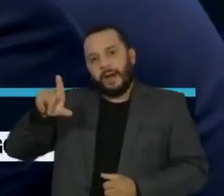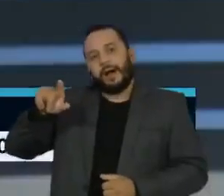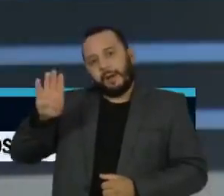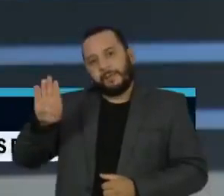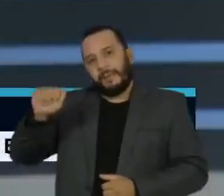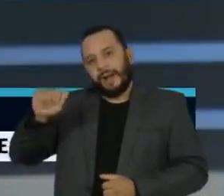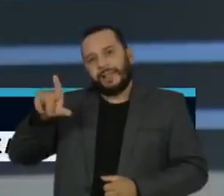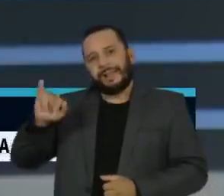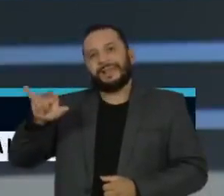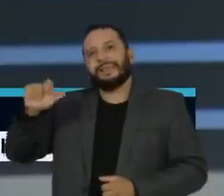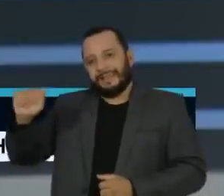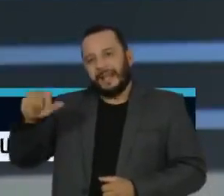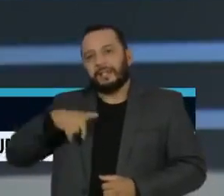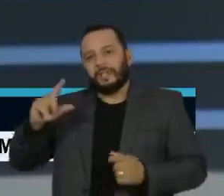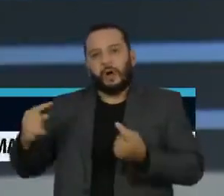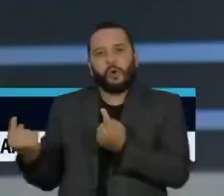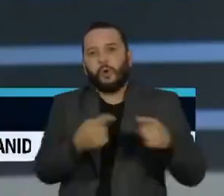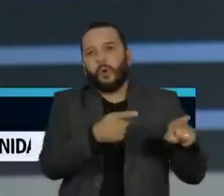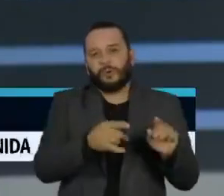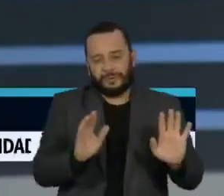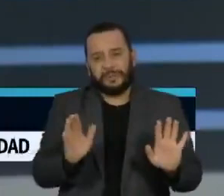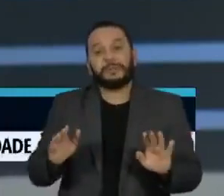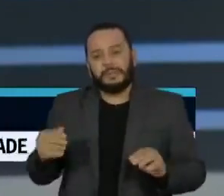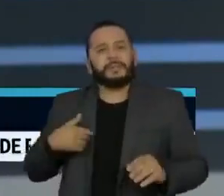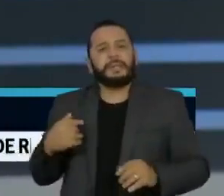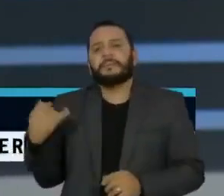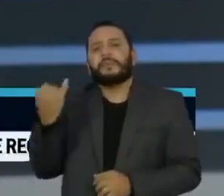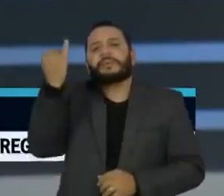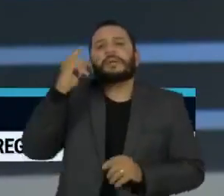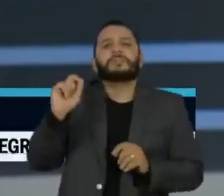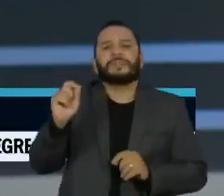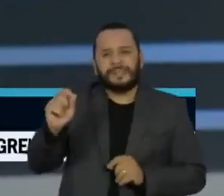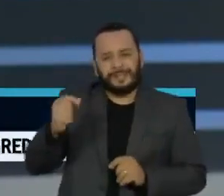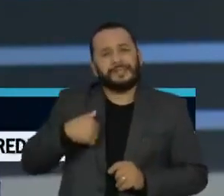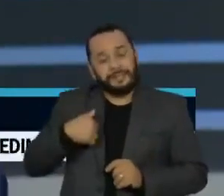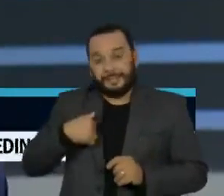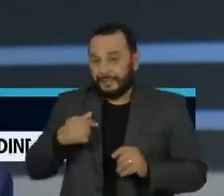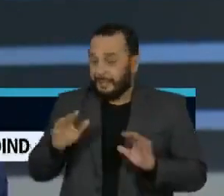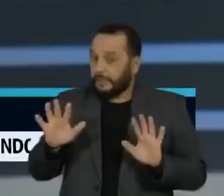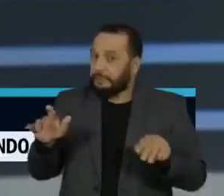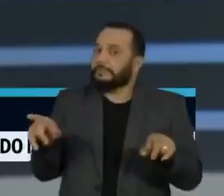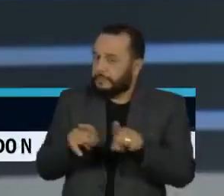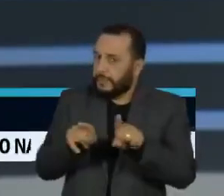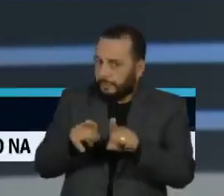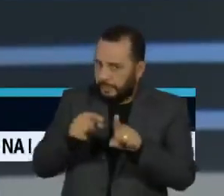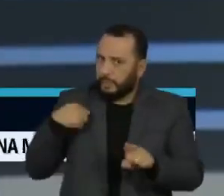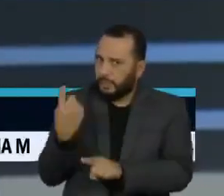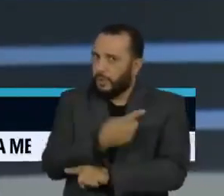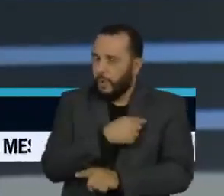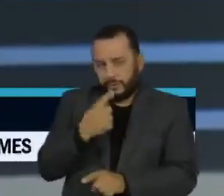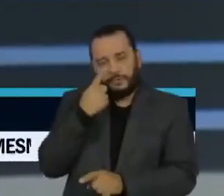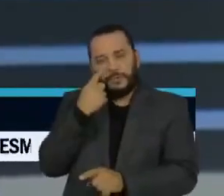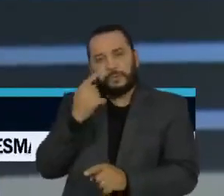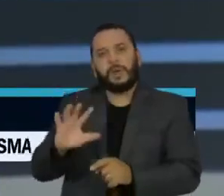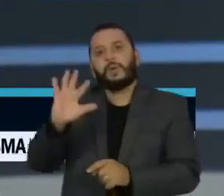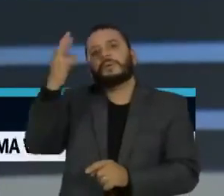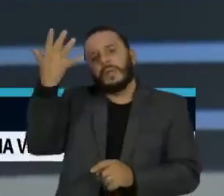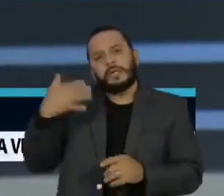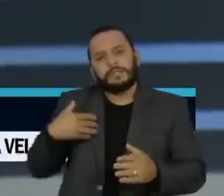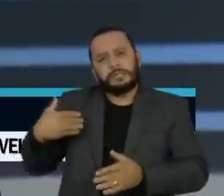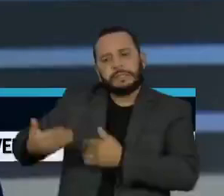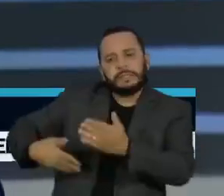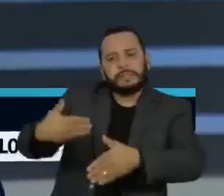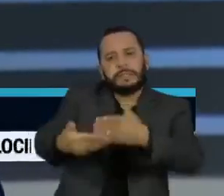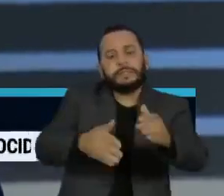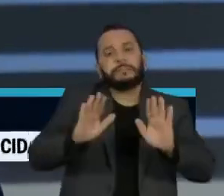candidatura de oposição ao Arthur lyrio Porque é importante tudo isso a presença acabar não além daquilo que nós acompanhamos e forma cotidiana